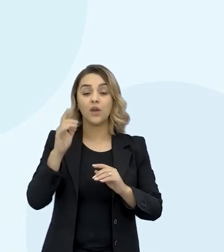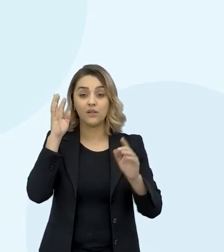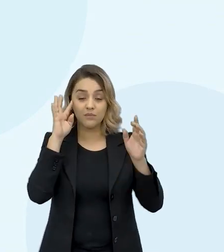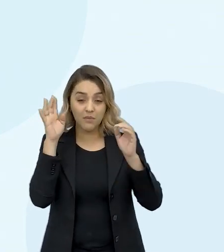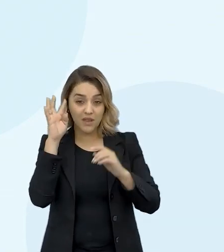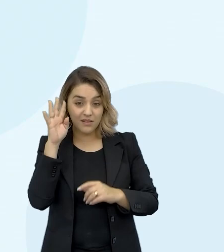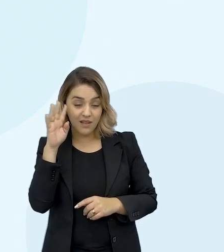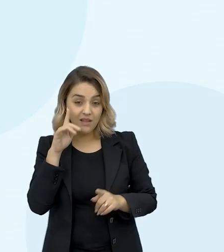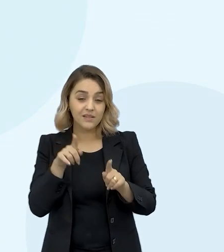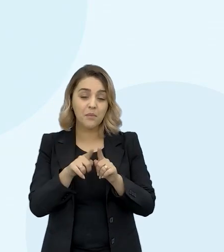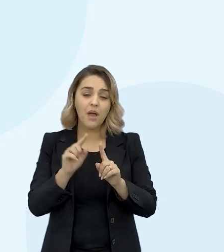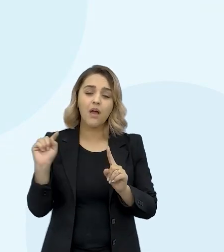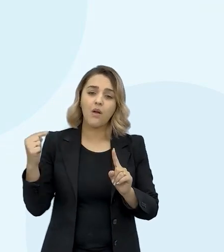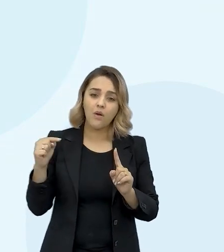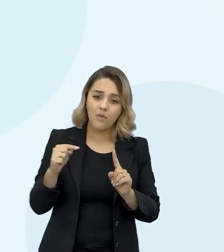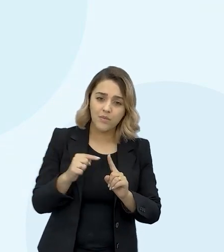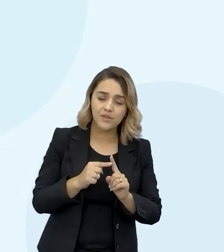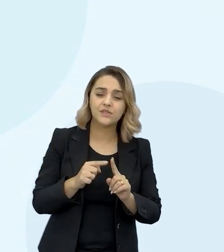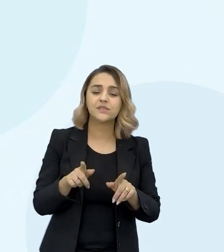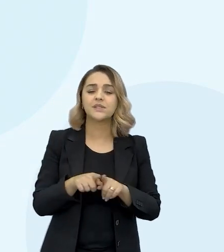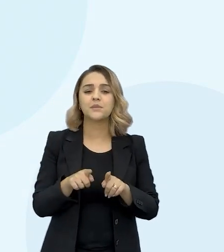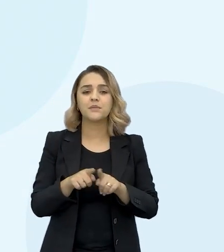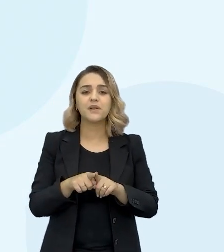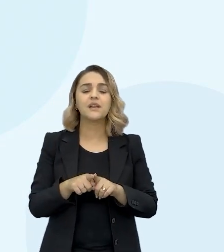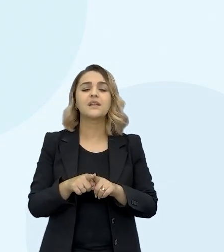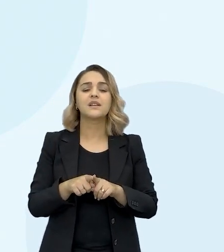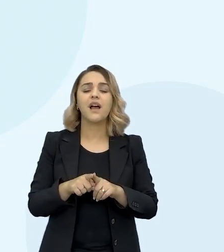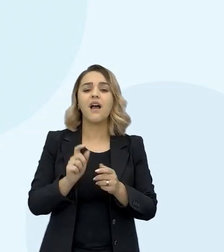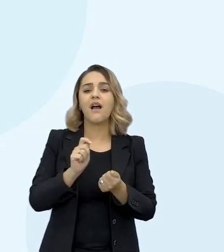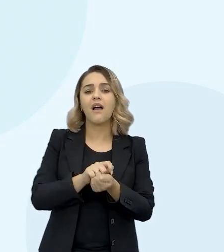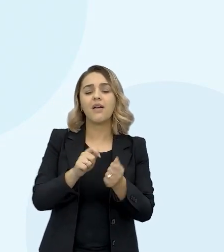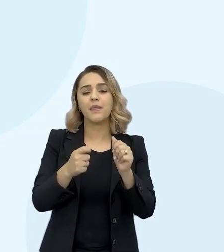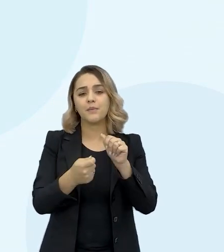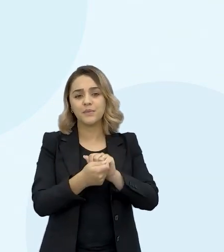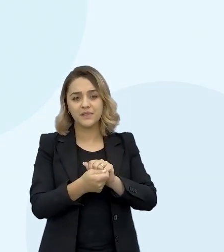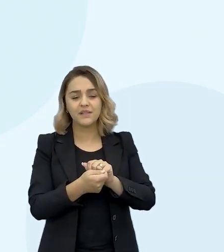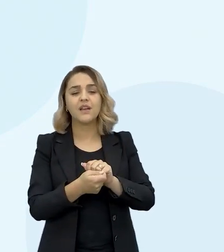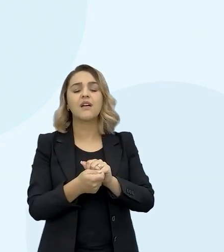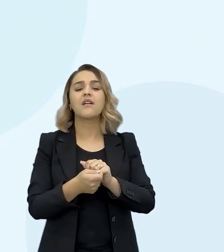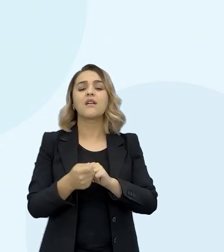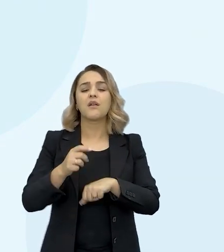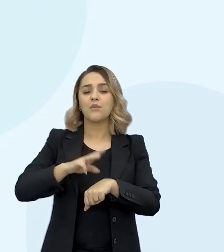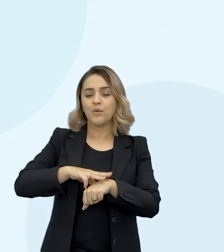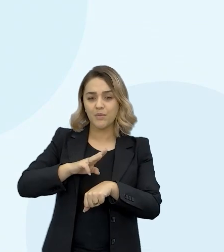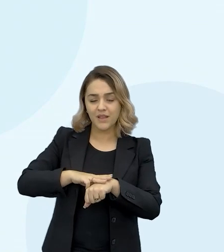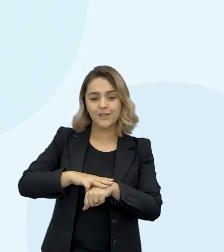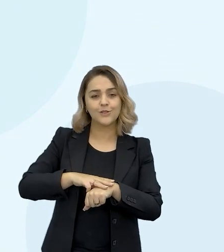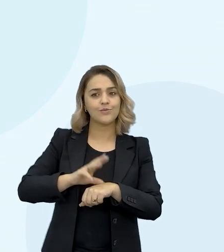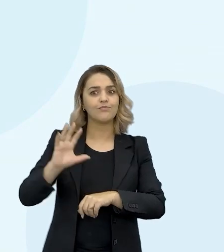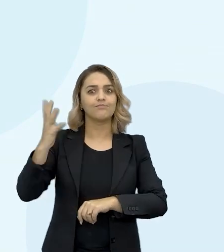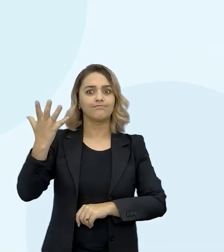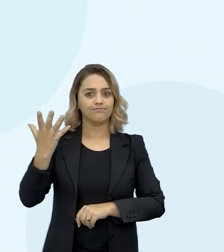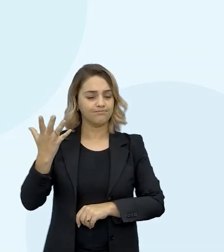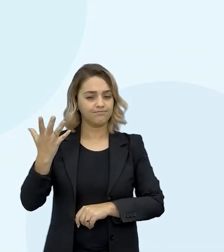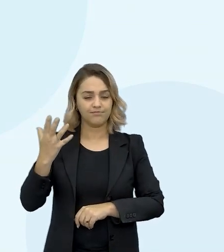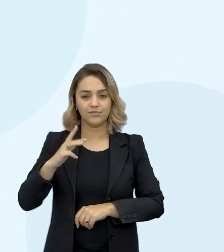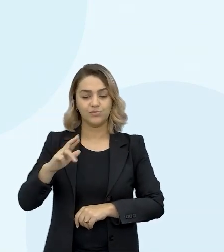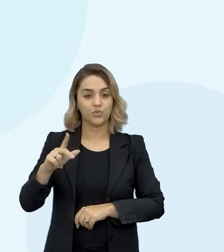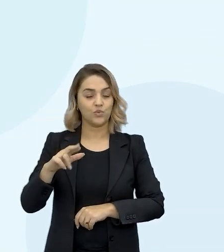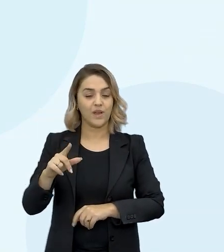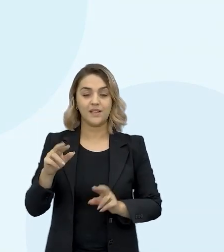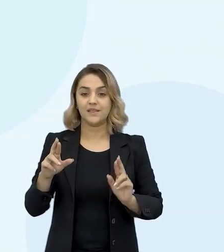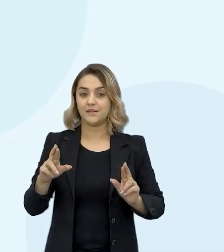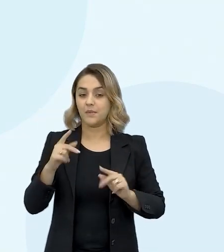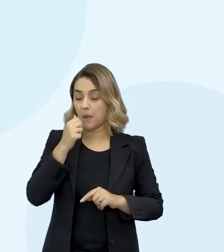ou objetivos e de nos adaptar a situações inesperadas e assim superar